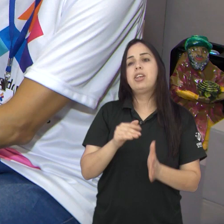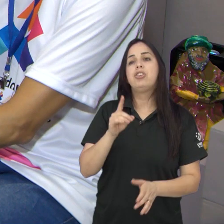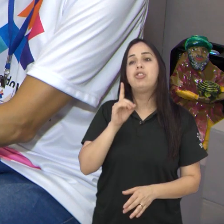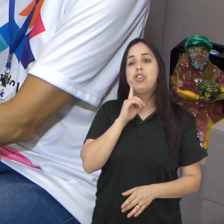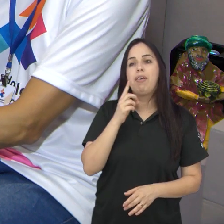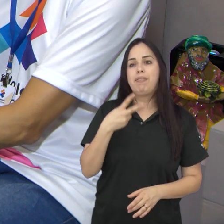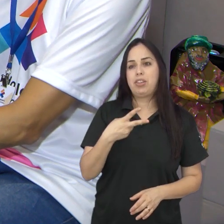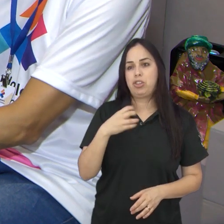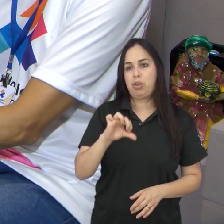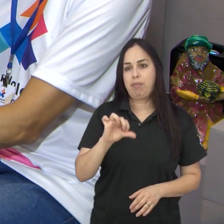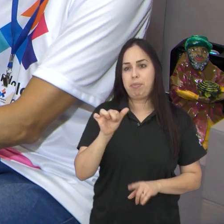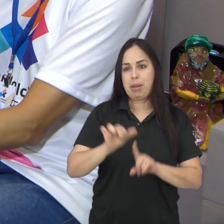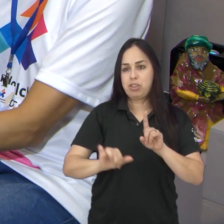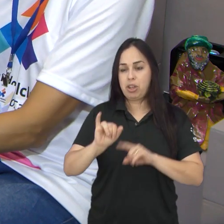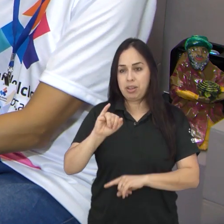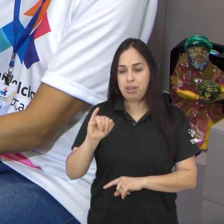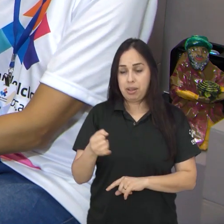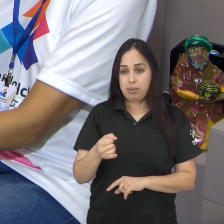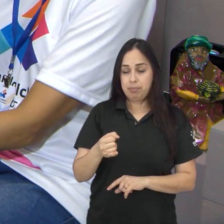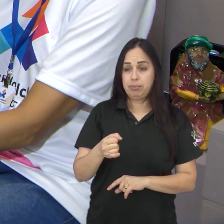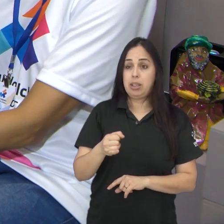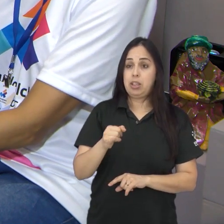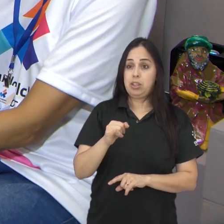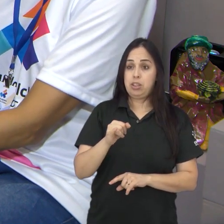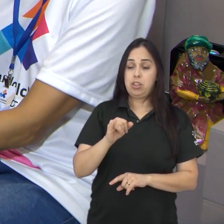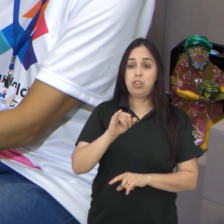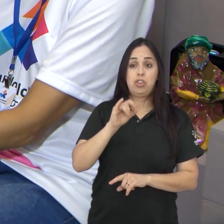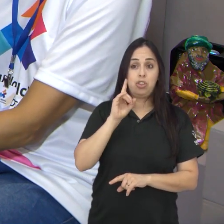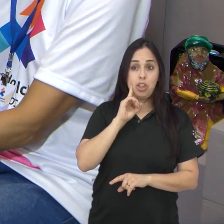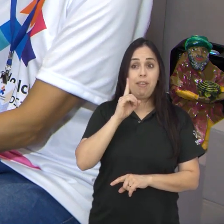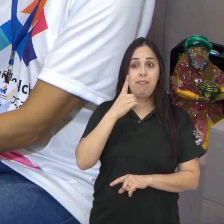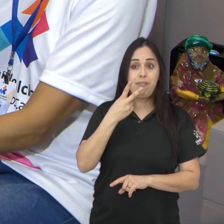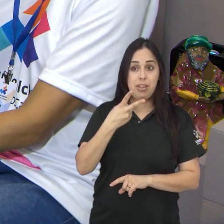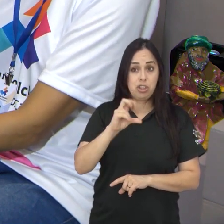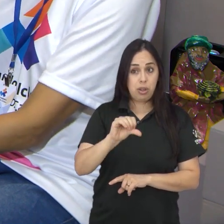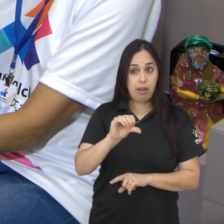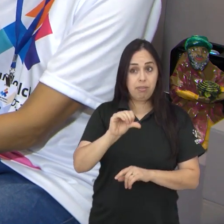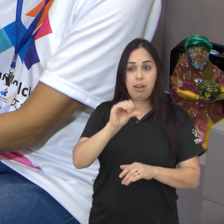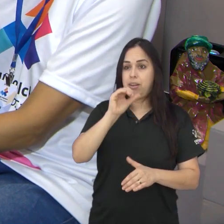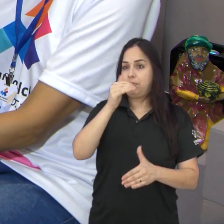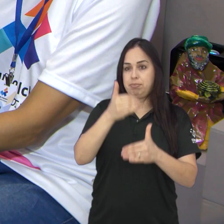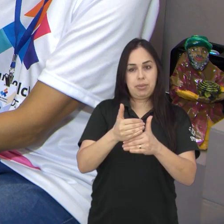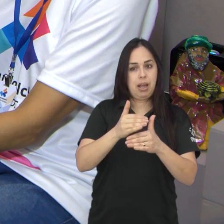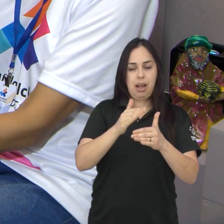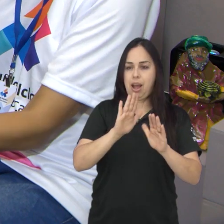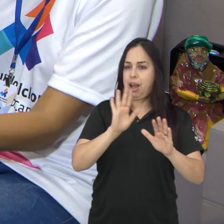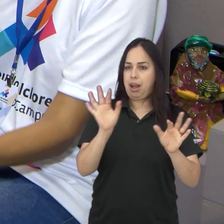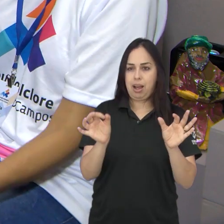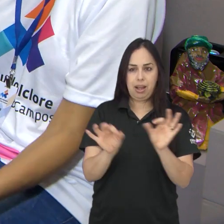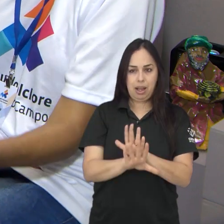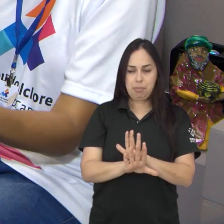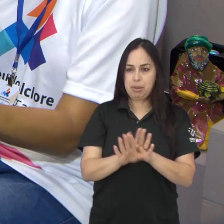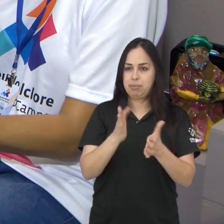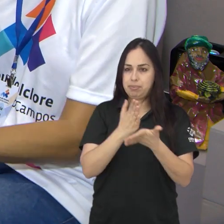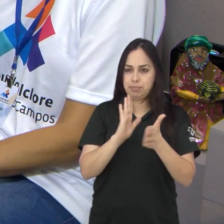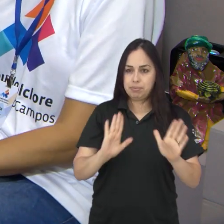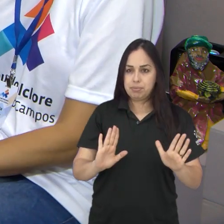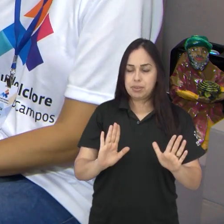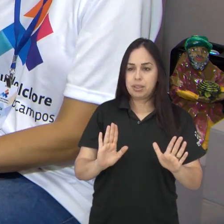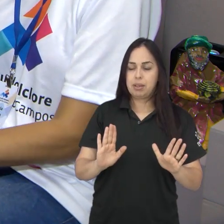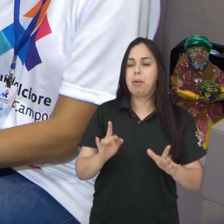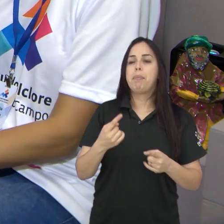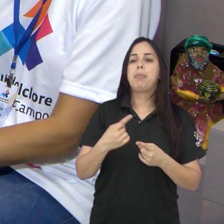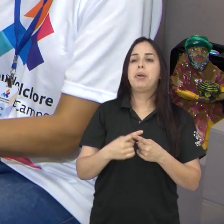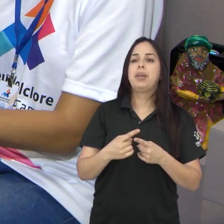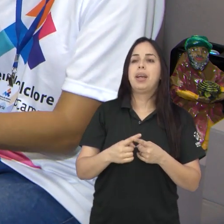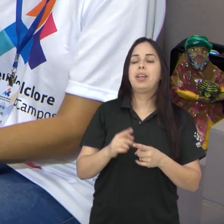família. Até o dia 29 de janeiro. No dia 29 de janeiro é o fechamento do ciclo.